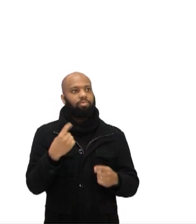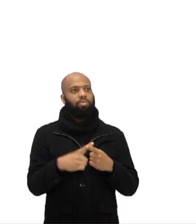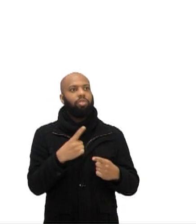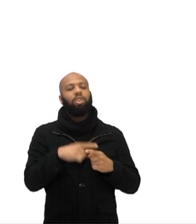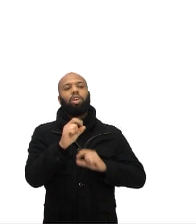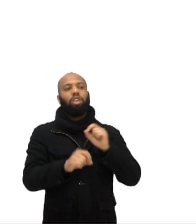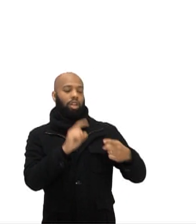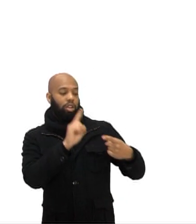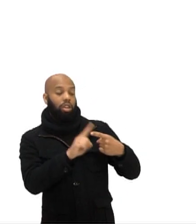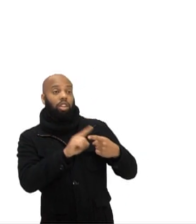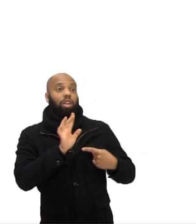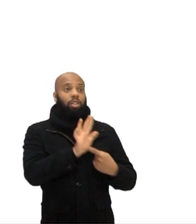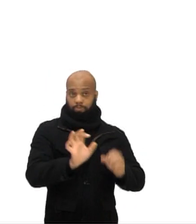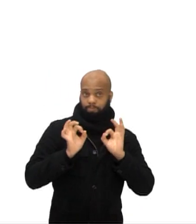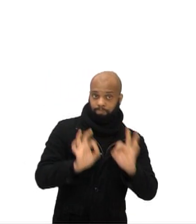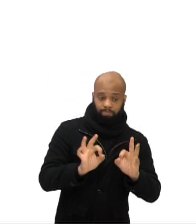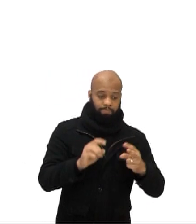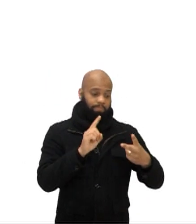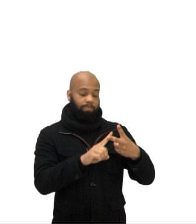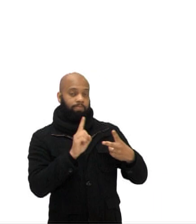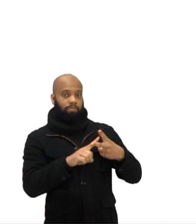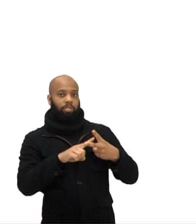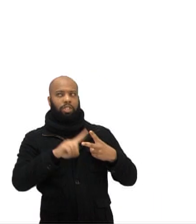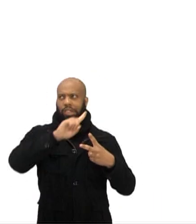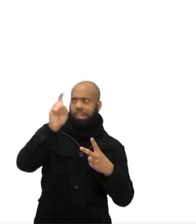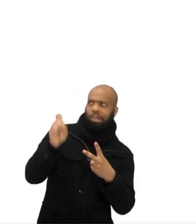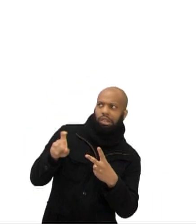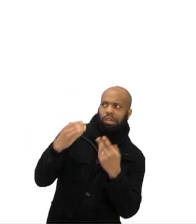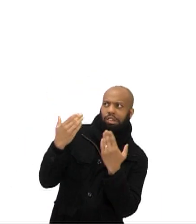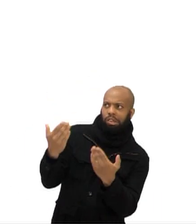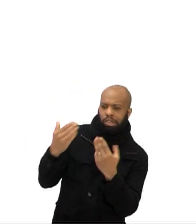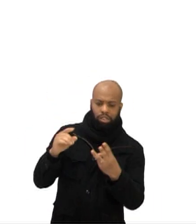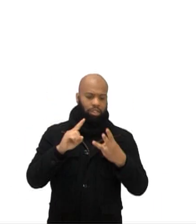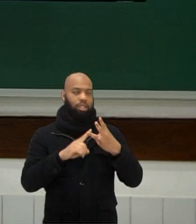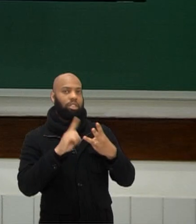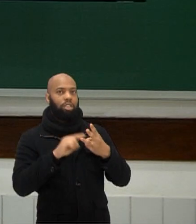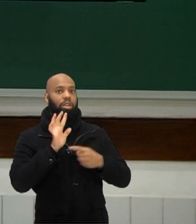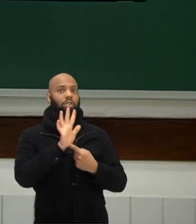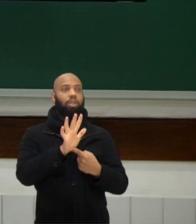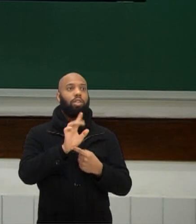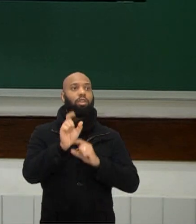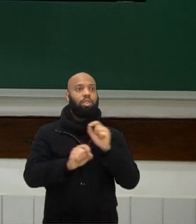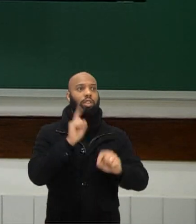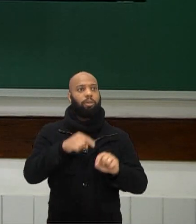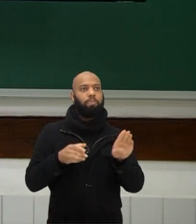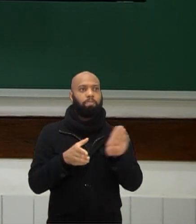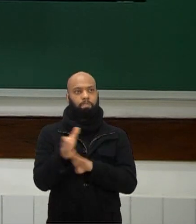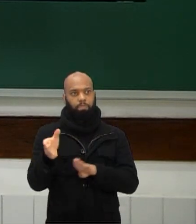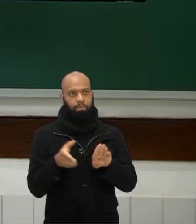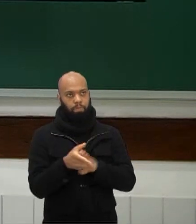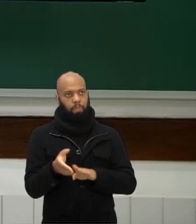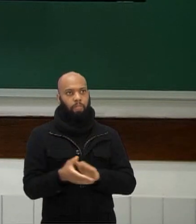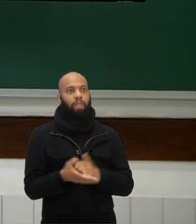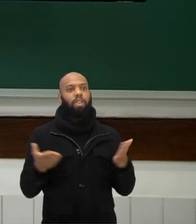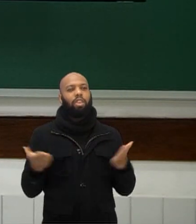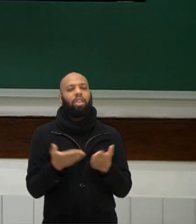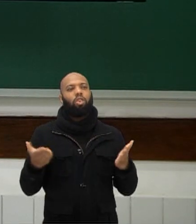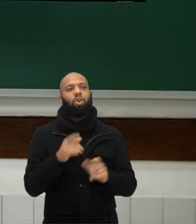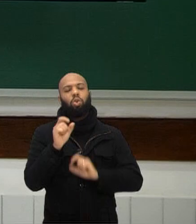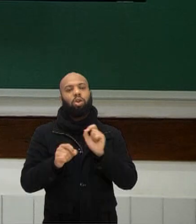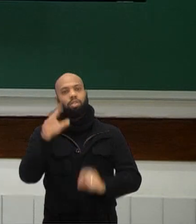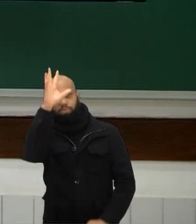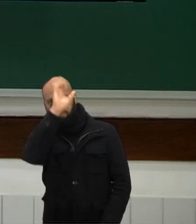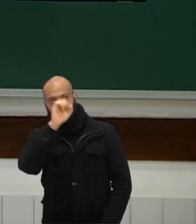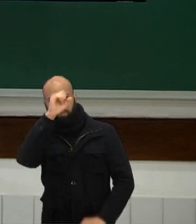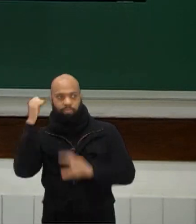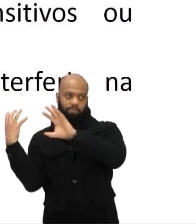o subjuntivo vai expressar uma dúvida e o imperativo vai expressar um conselho, ok? Para a gente ver o que nós